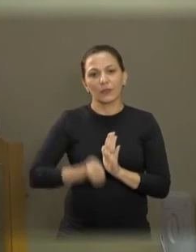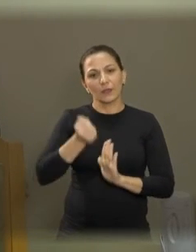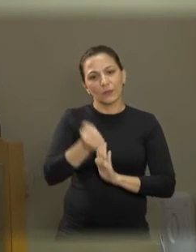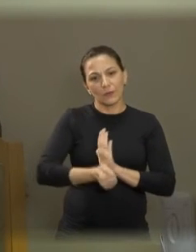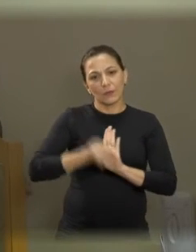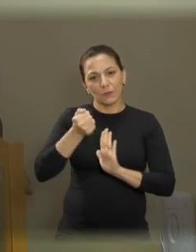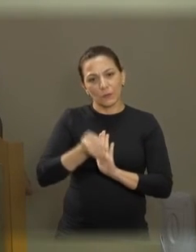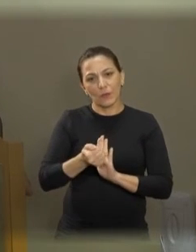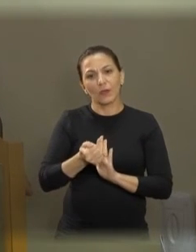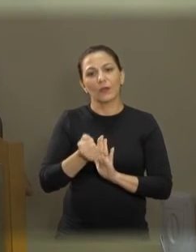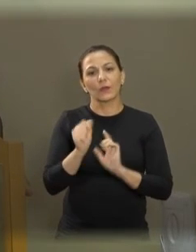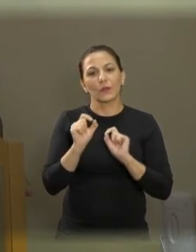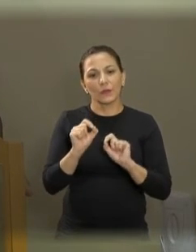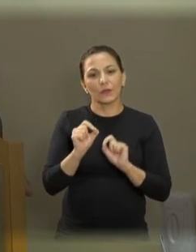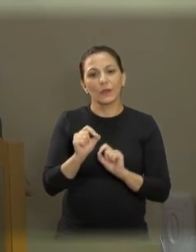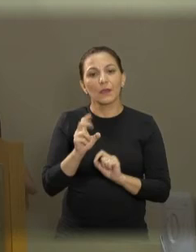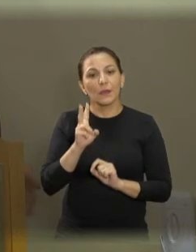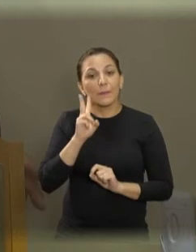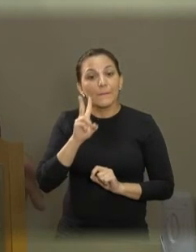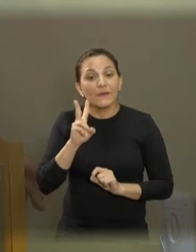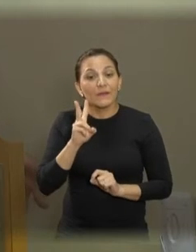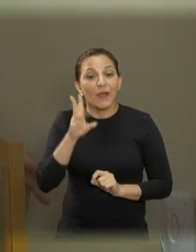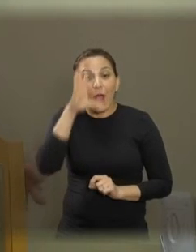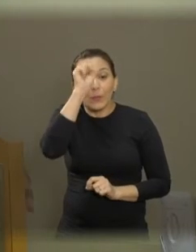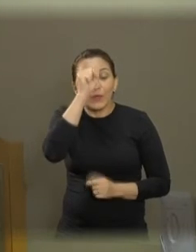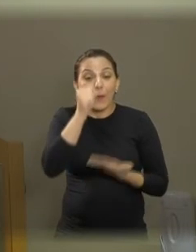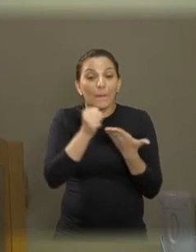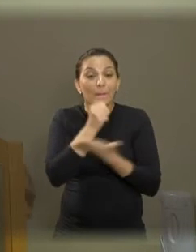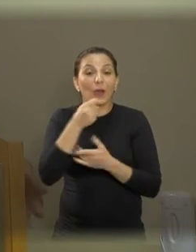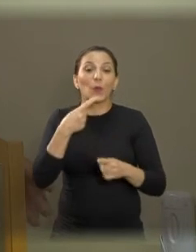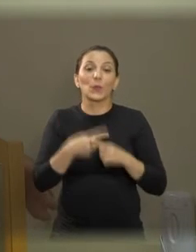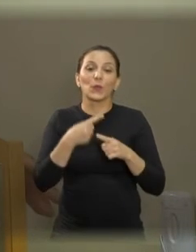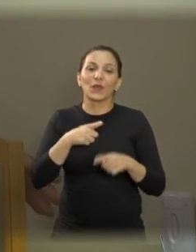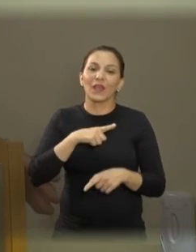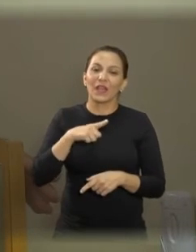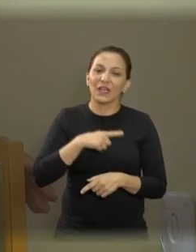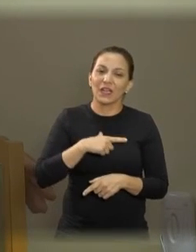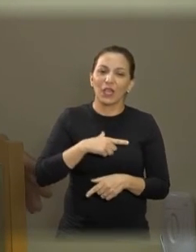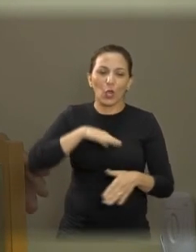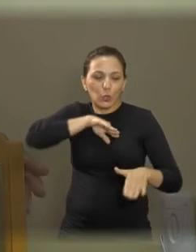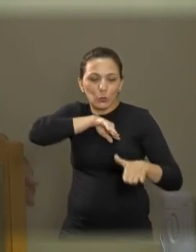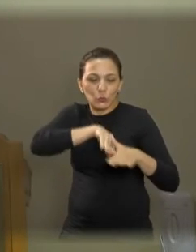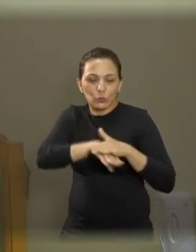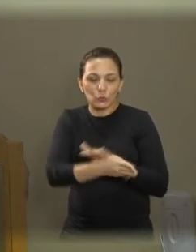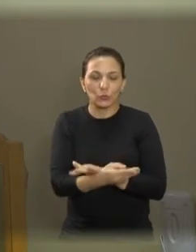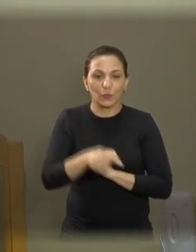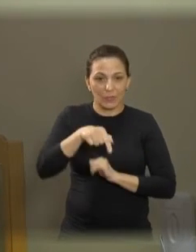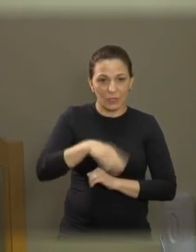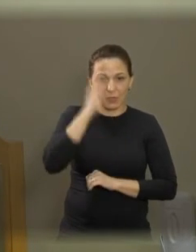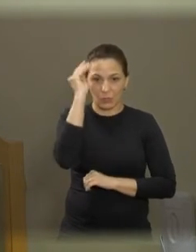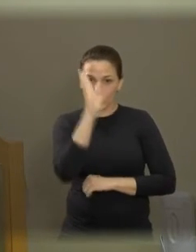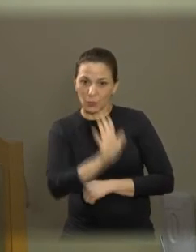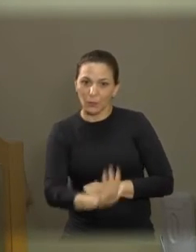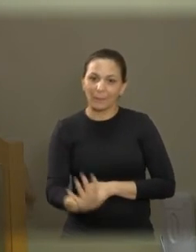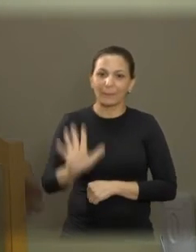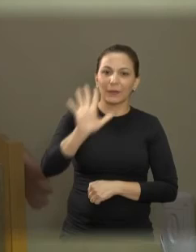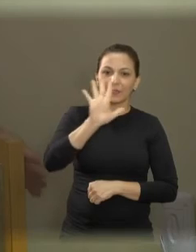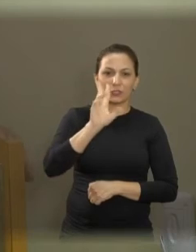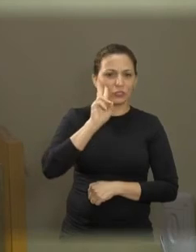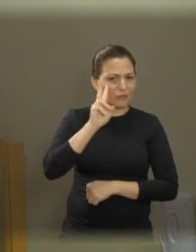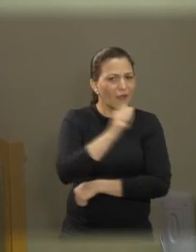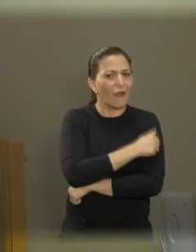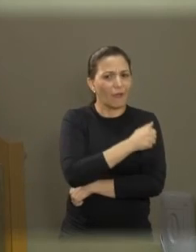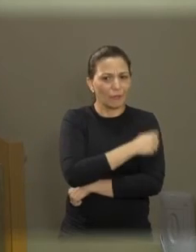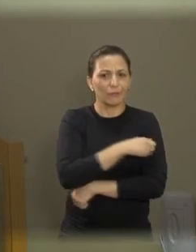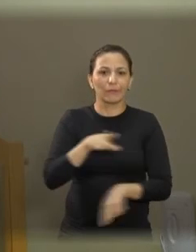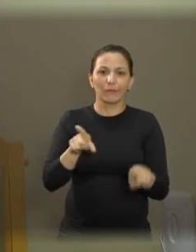Araraquara para ouvir o básico. Por quê? Porque nós temos um hábito no Brasil, né, e eu já vi aluno